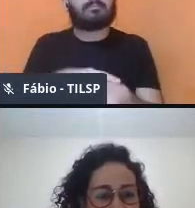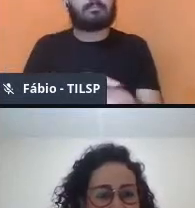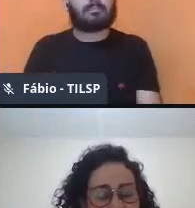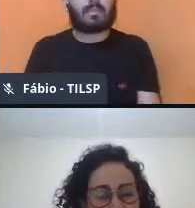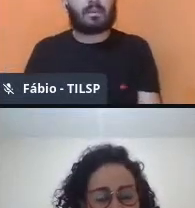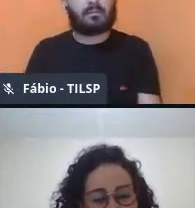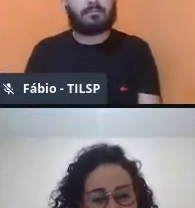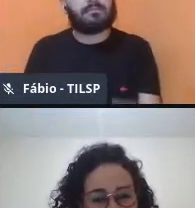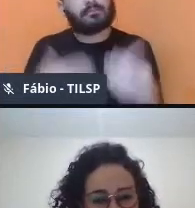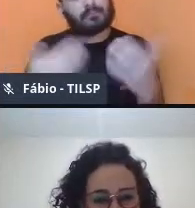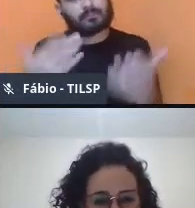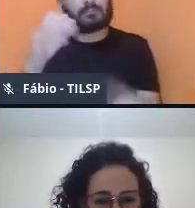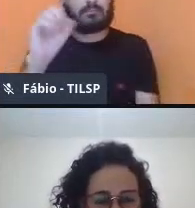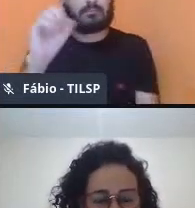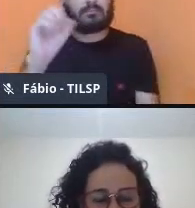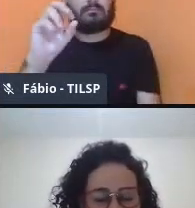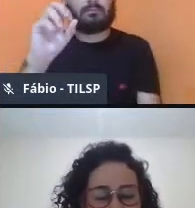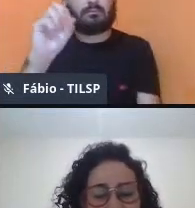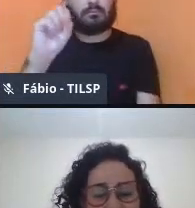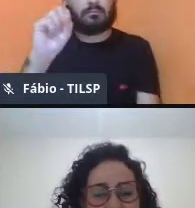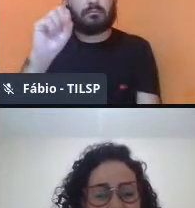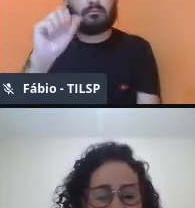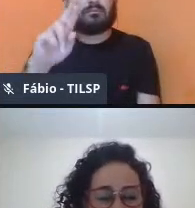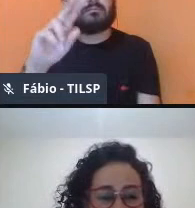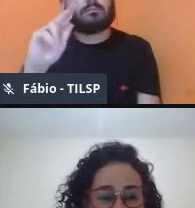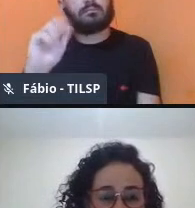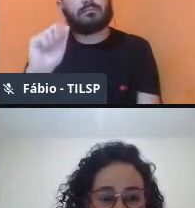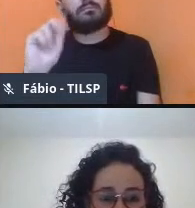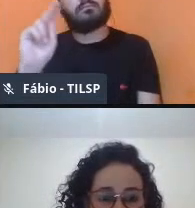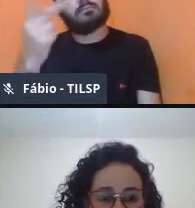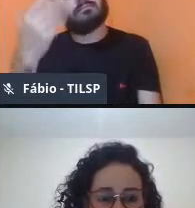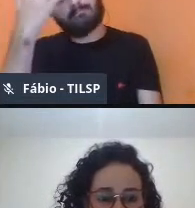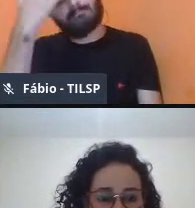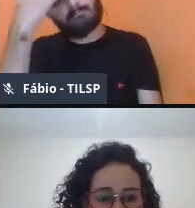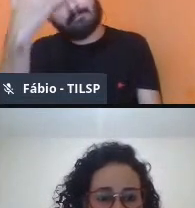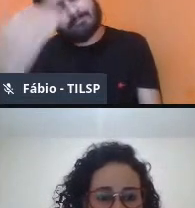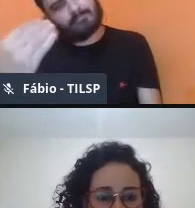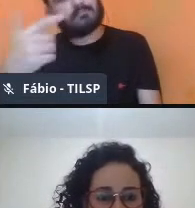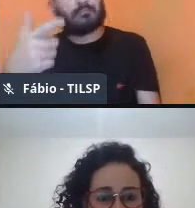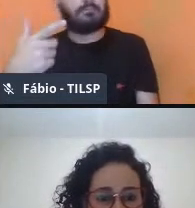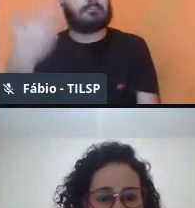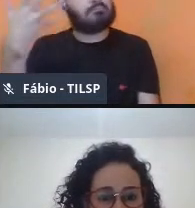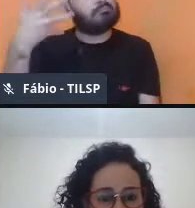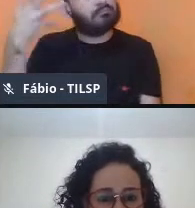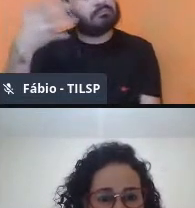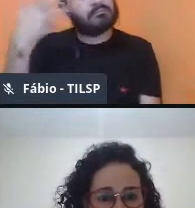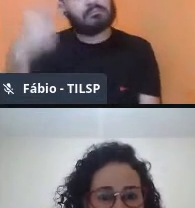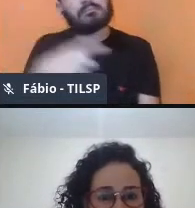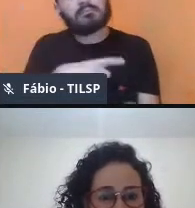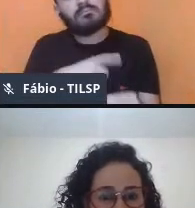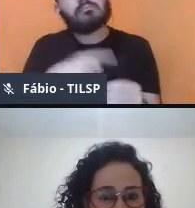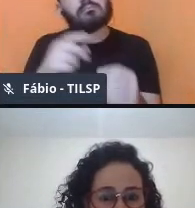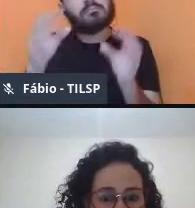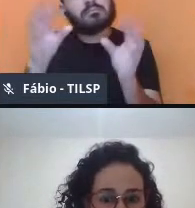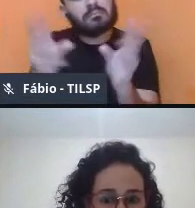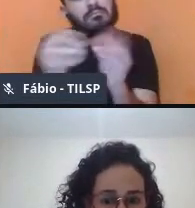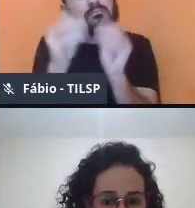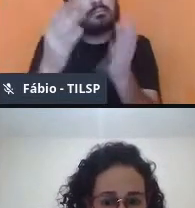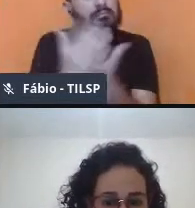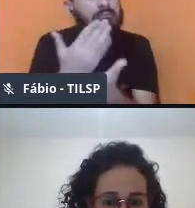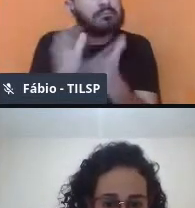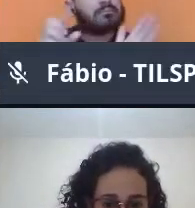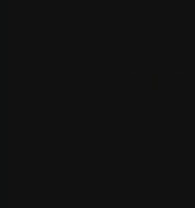Sara, muito obrigada pela sua fala. Nós separamos aqui alguns questionamentos que os